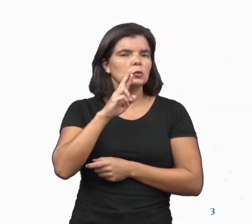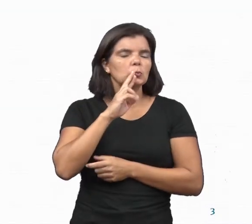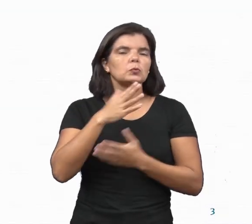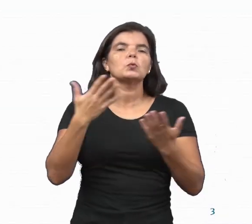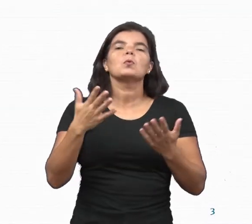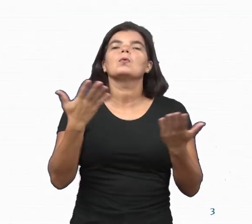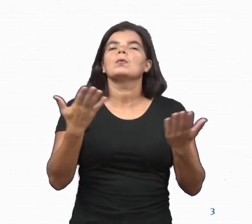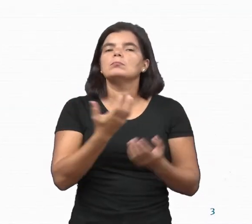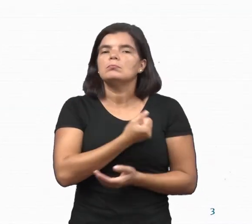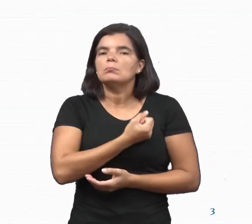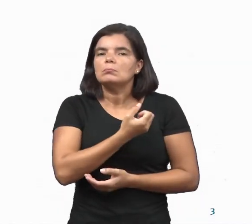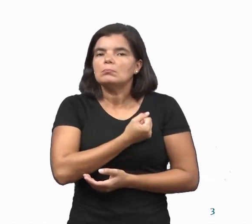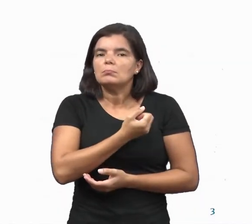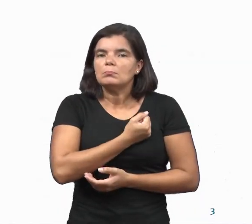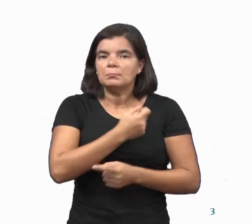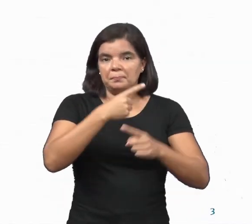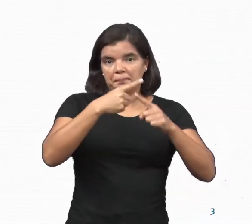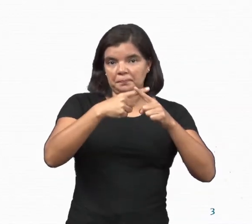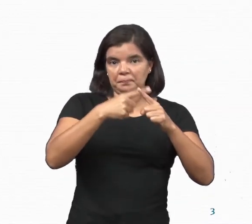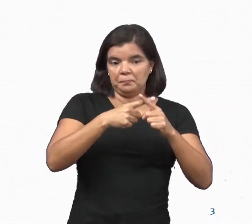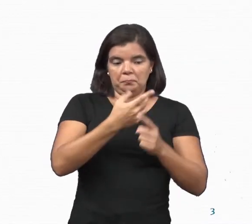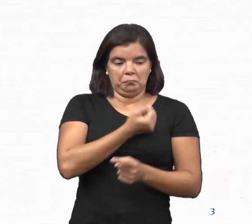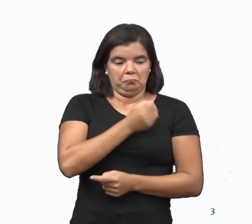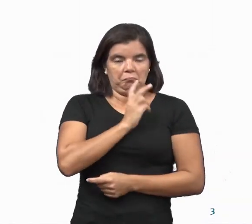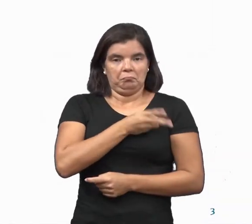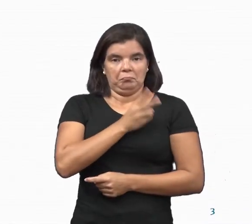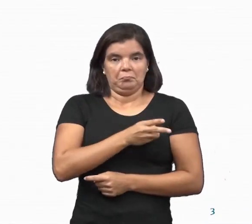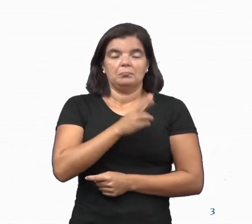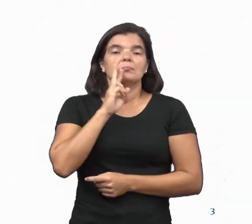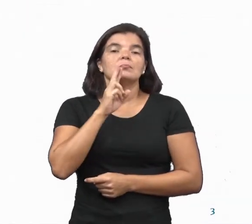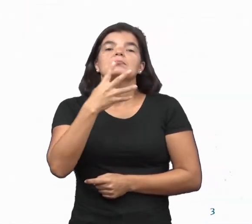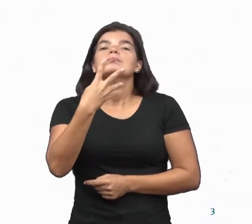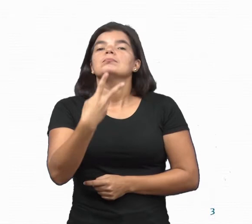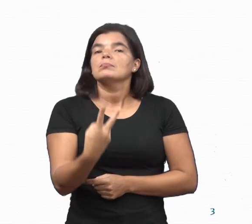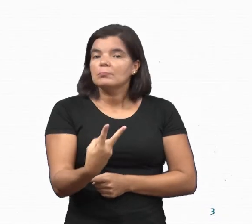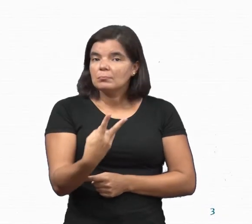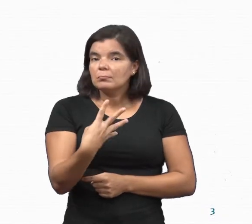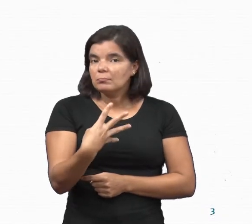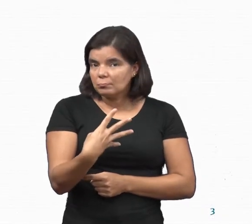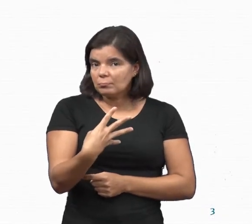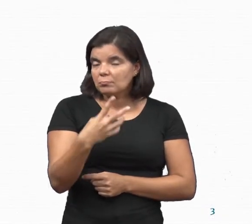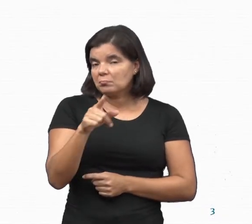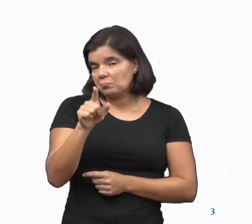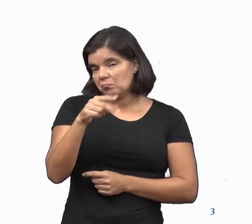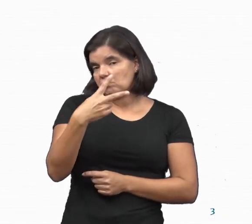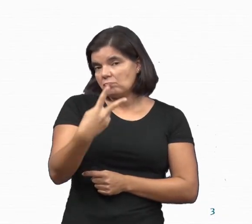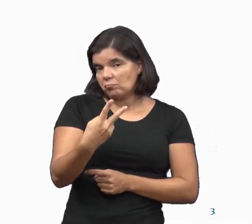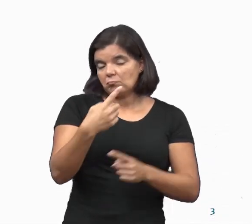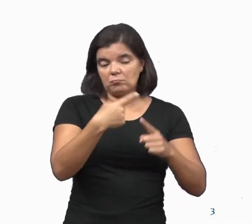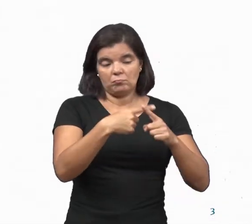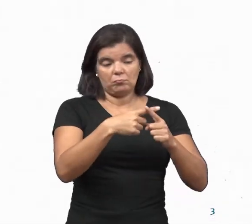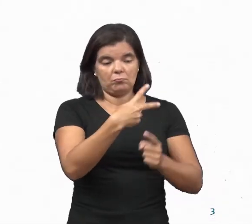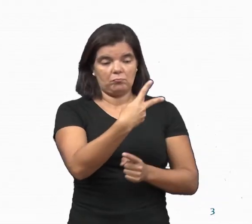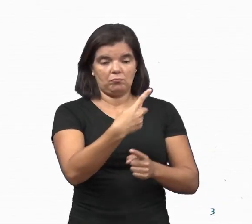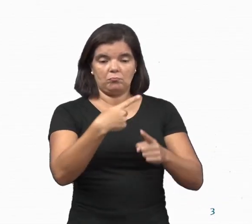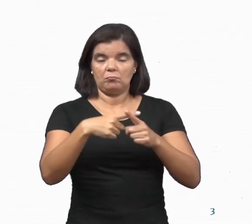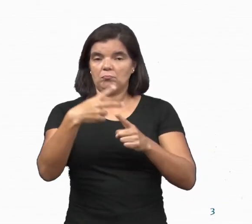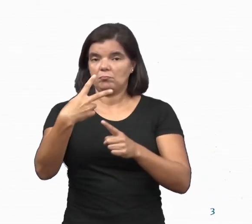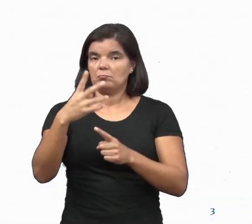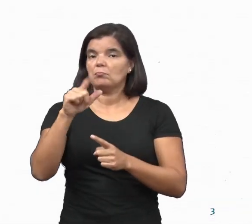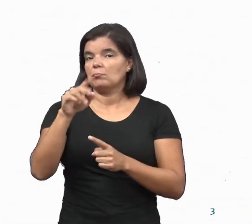o número que vezes ele mesmo vai dar 4? O 2, porque 2 vezes 2 é